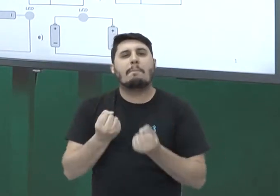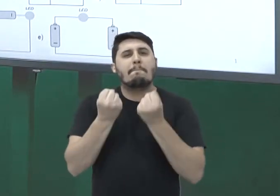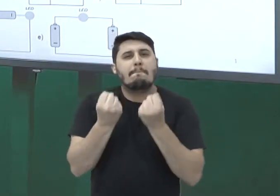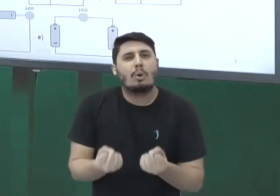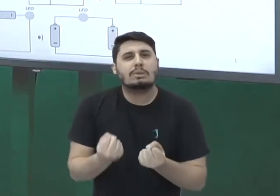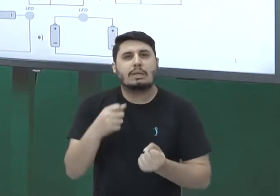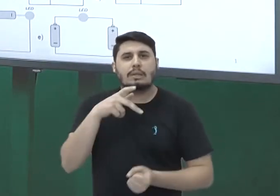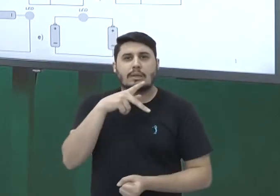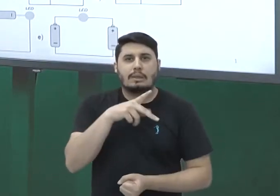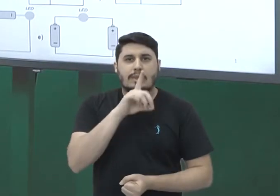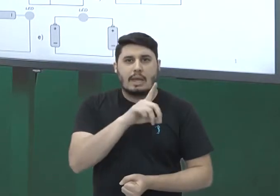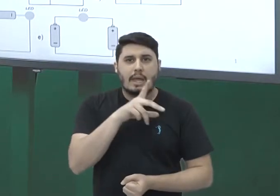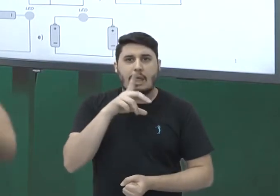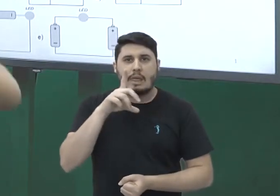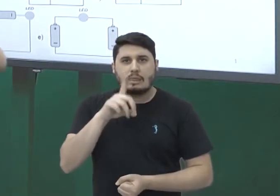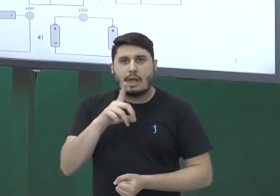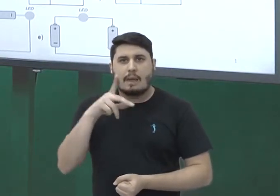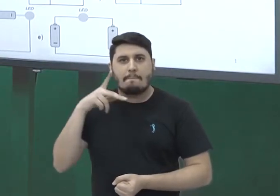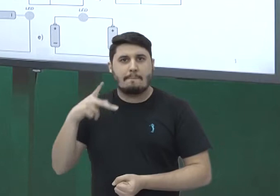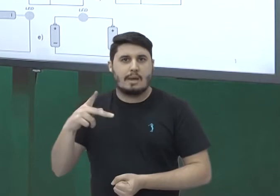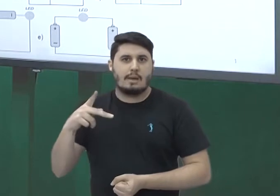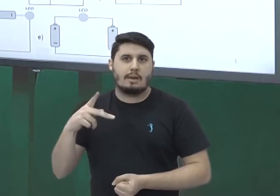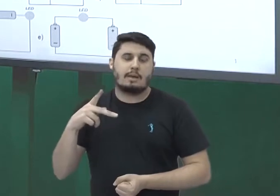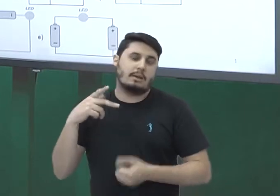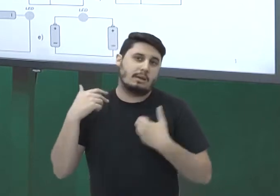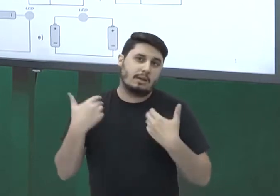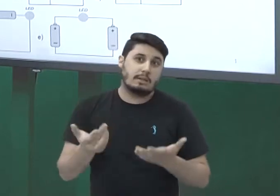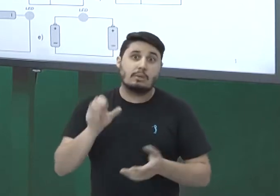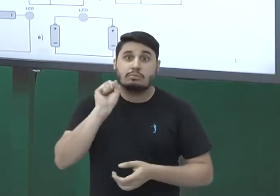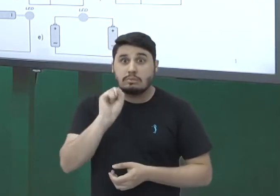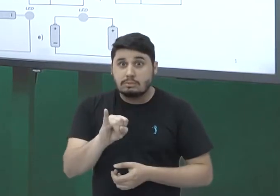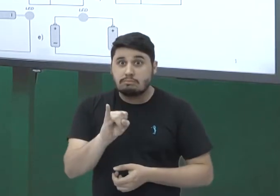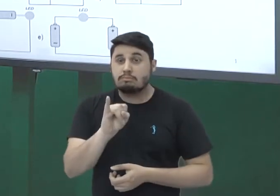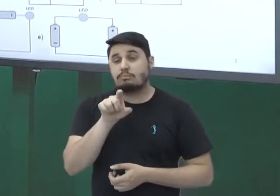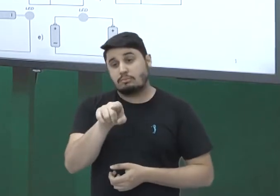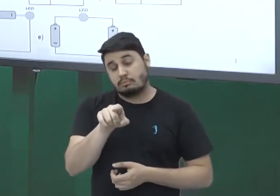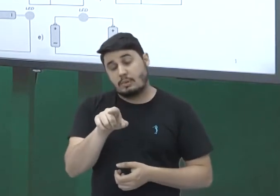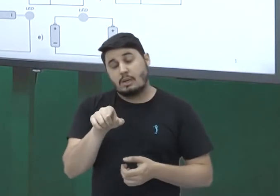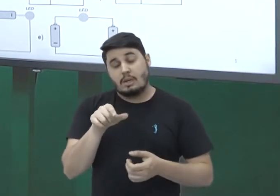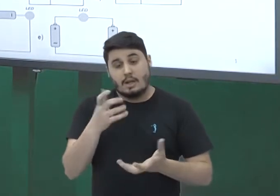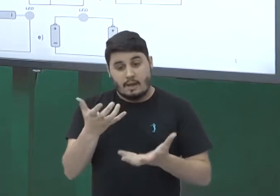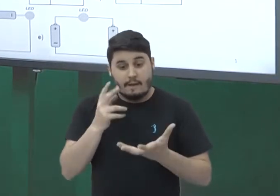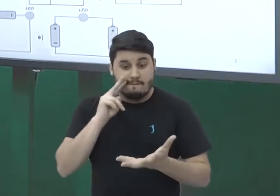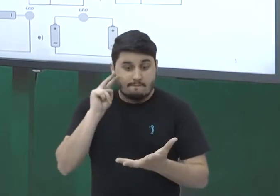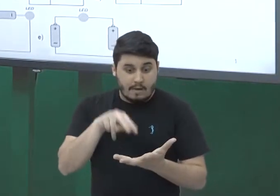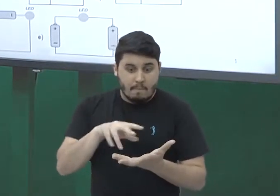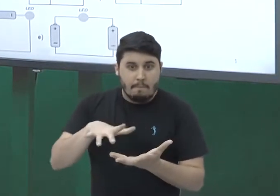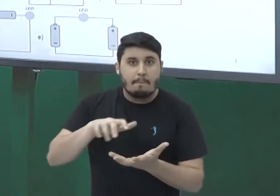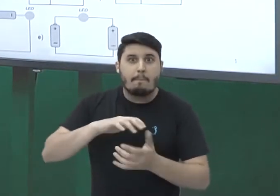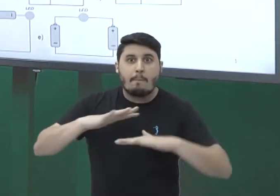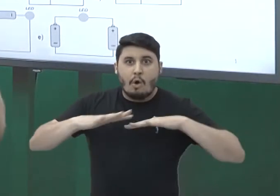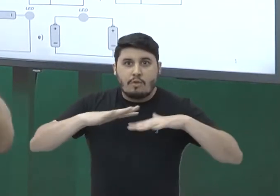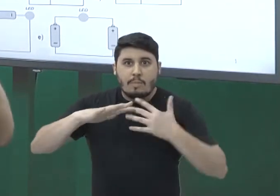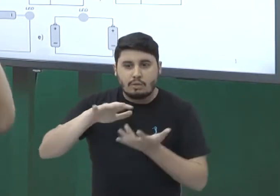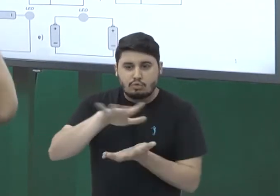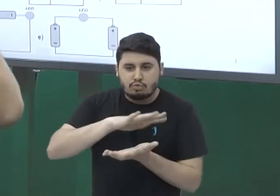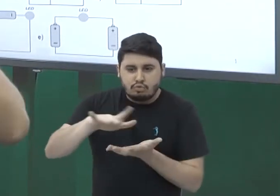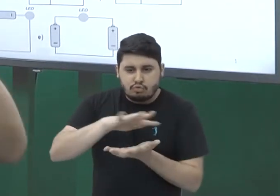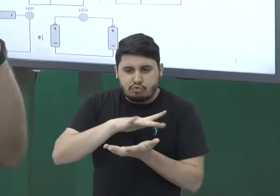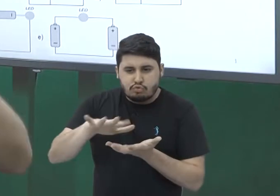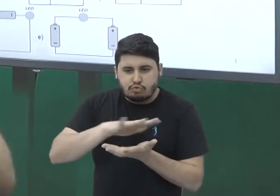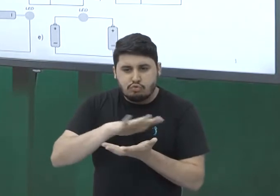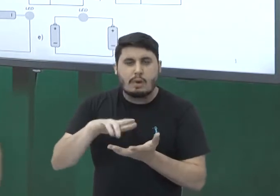que um circuito ele funcione, para que você tenha de fato o movimento das cargas, é necessário que se haja